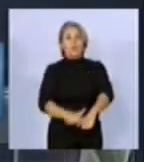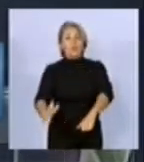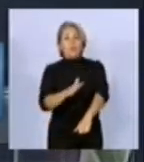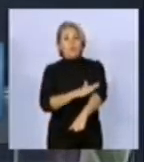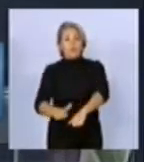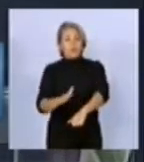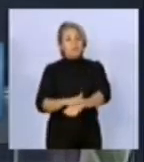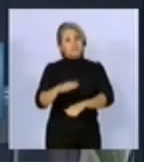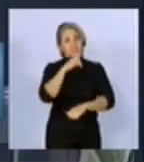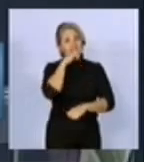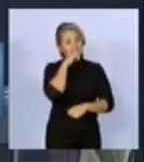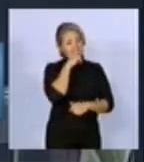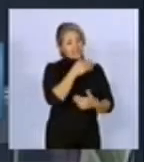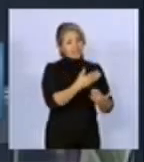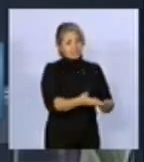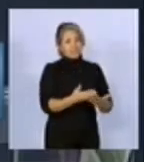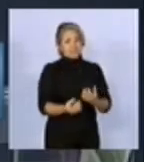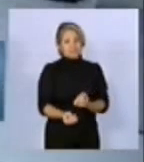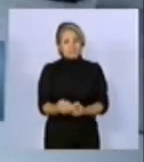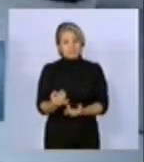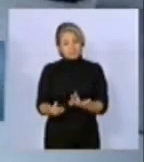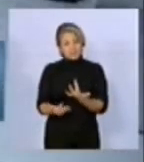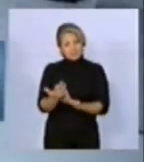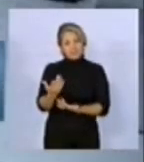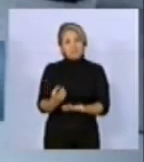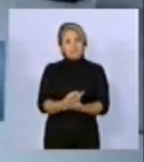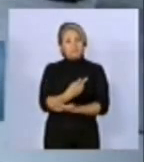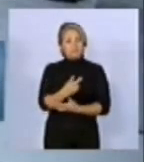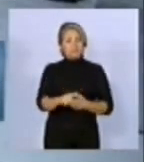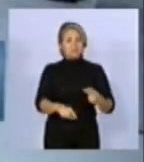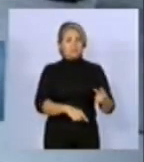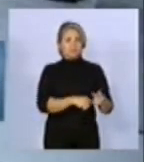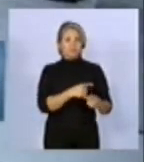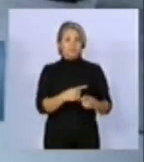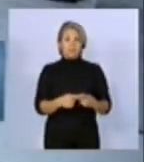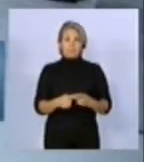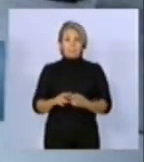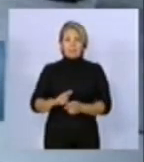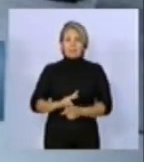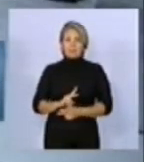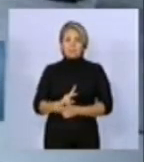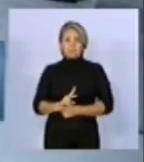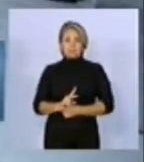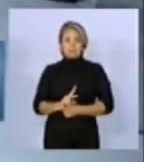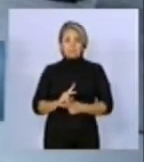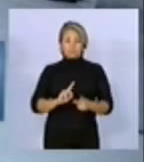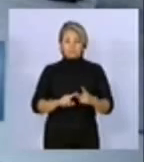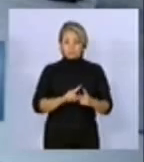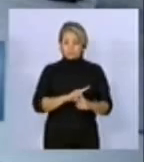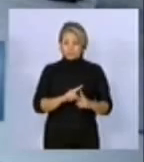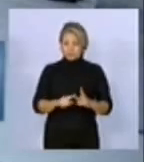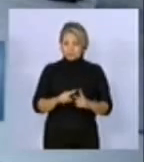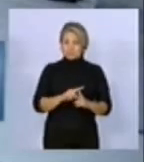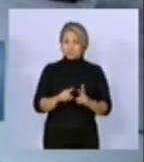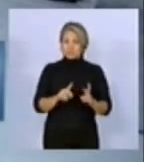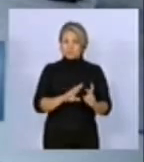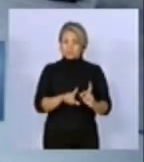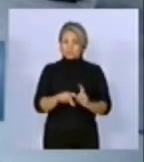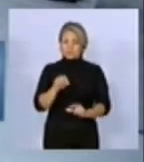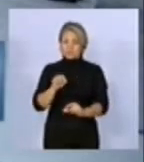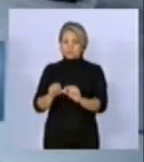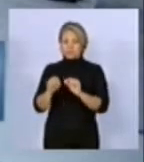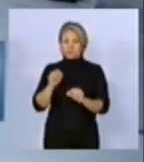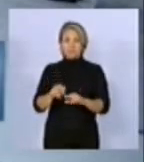e de cana né da cana queimada efetivamente Ok essa esses dois aspectos foram selecionados